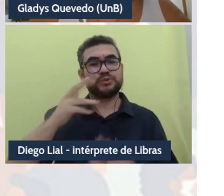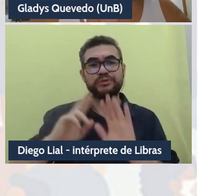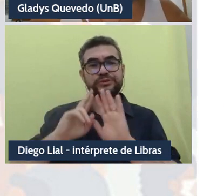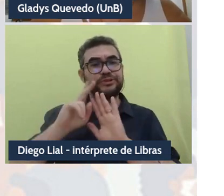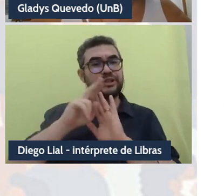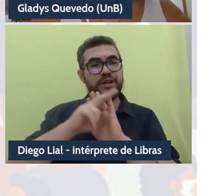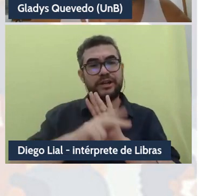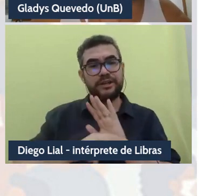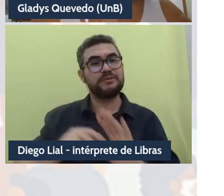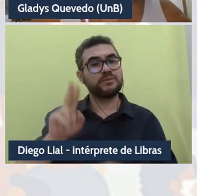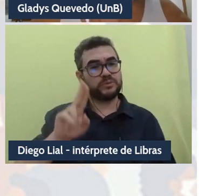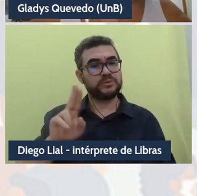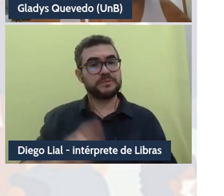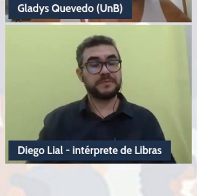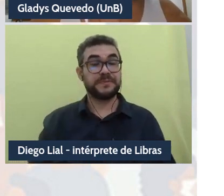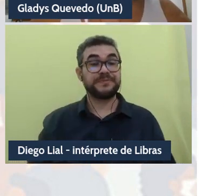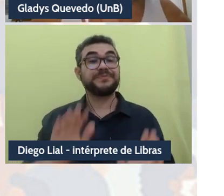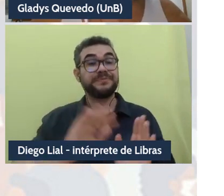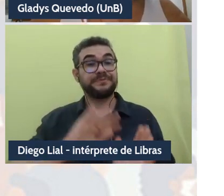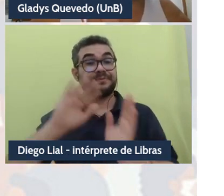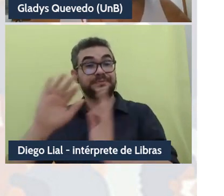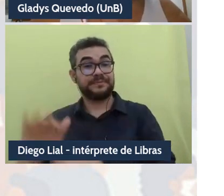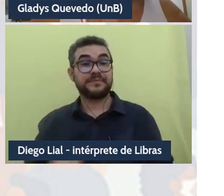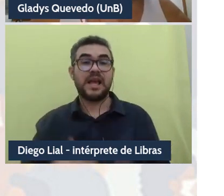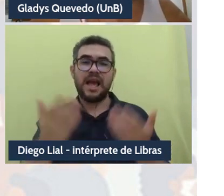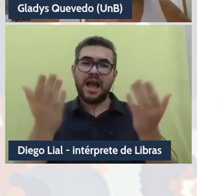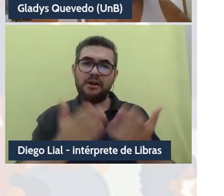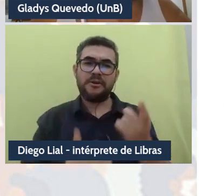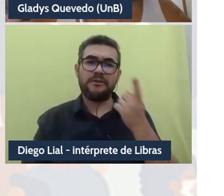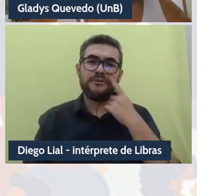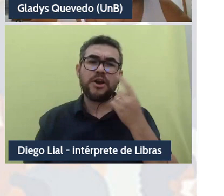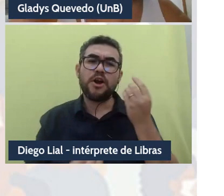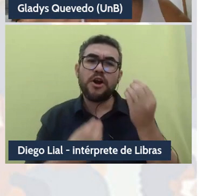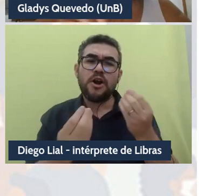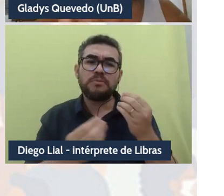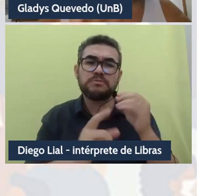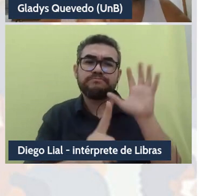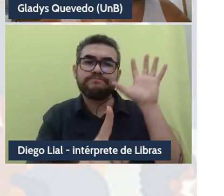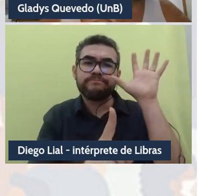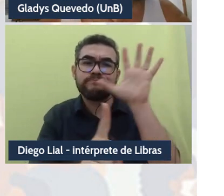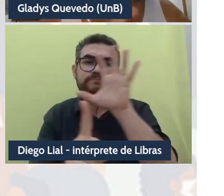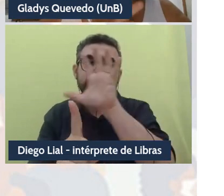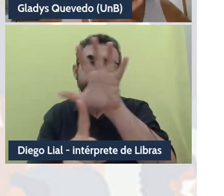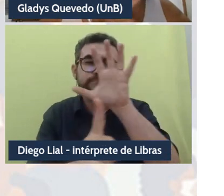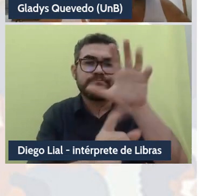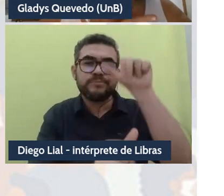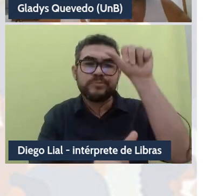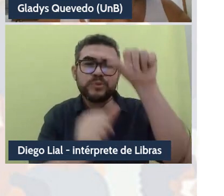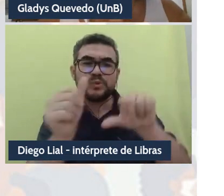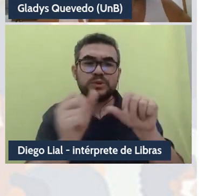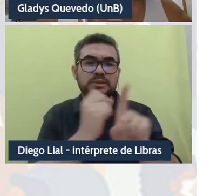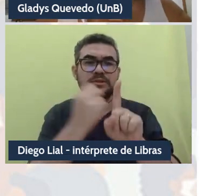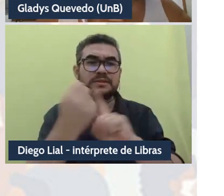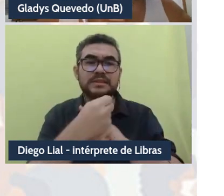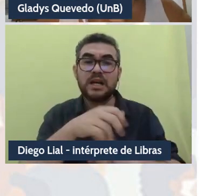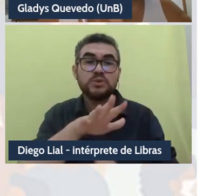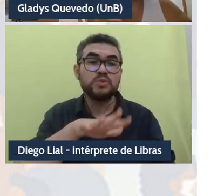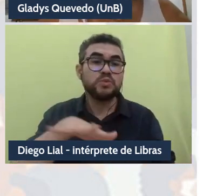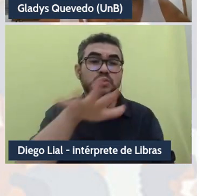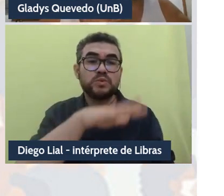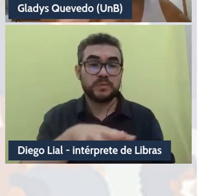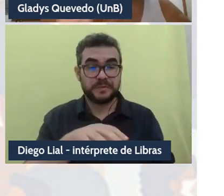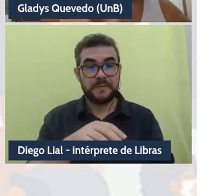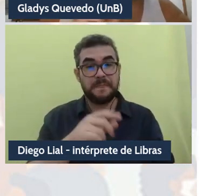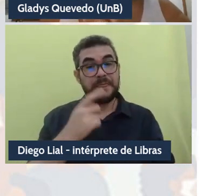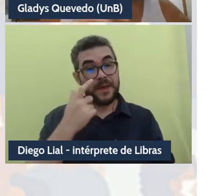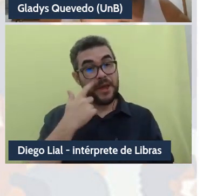impacto na sociedade como um todo, né? Eu trouxe essas imagens, a professora Luciana também mostrou nos slides